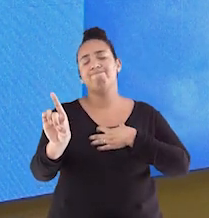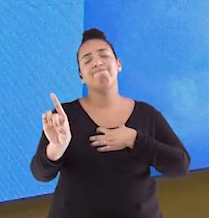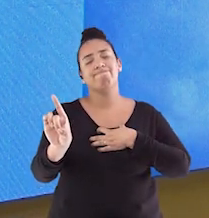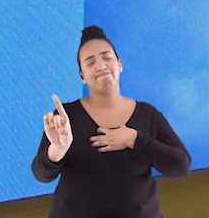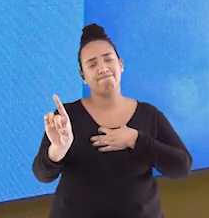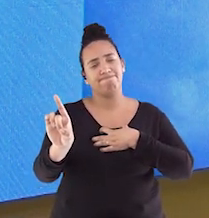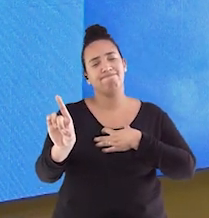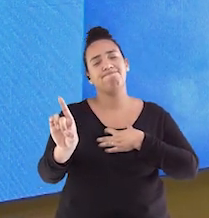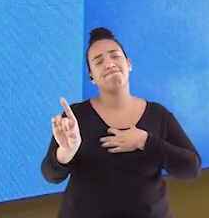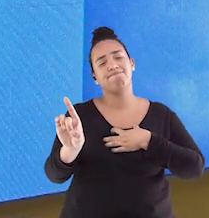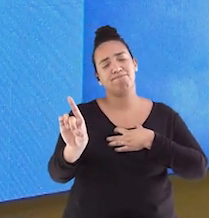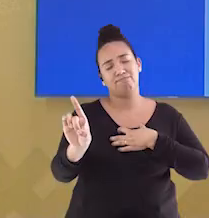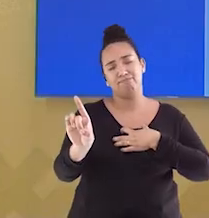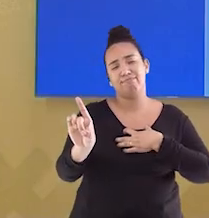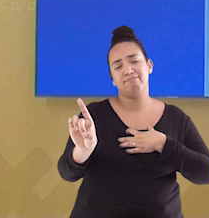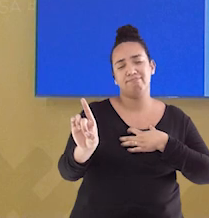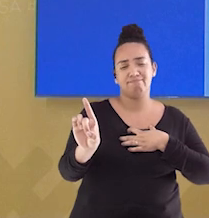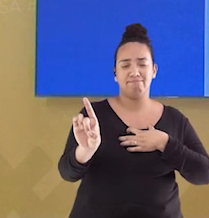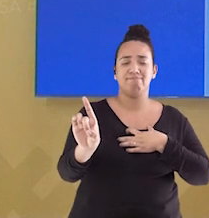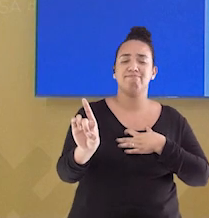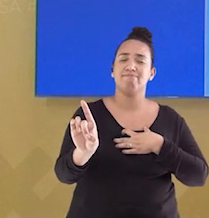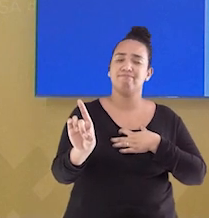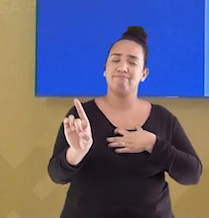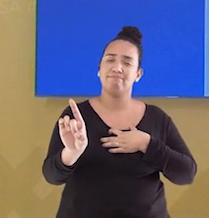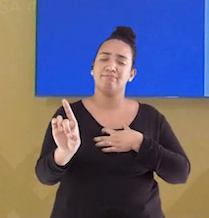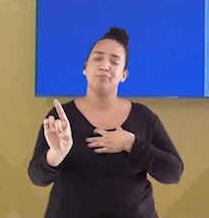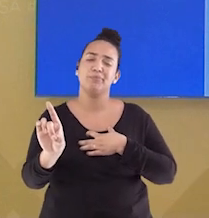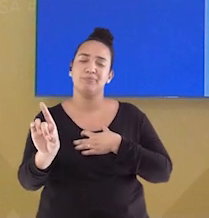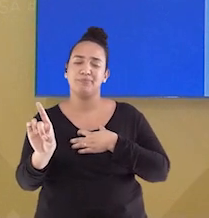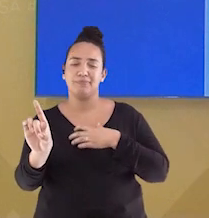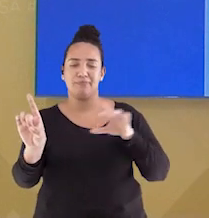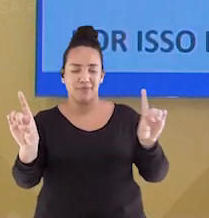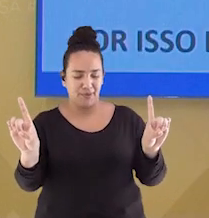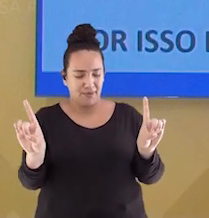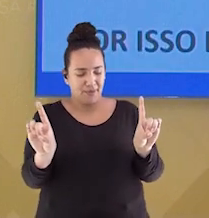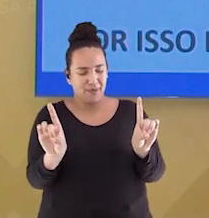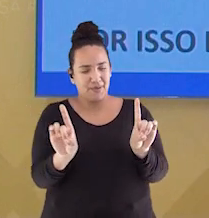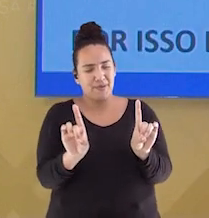é profundo. Quero nós